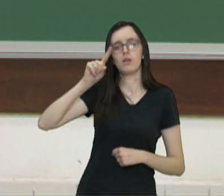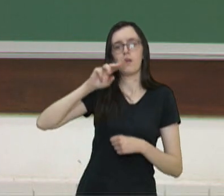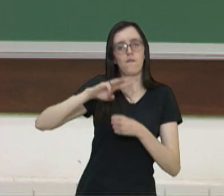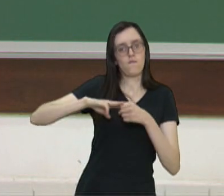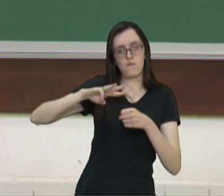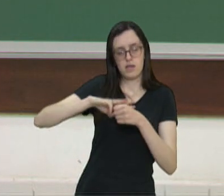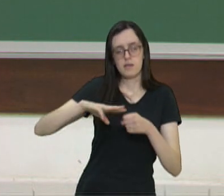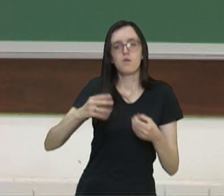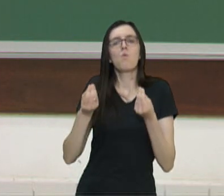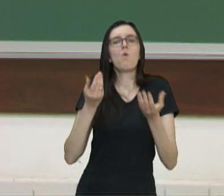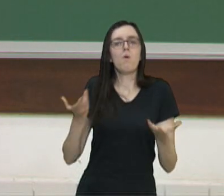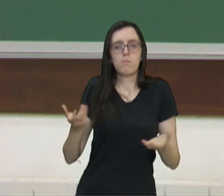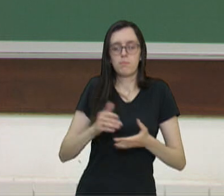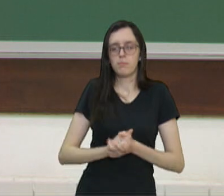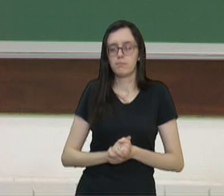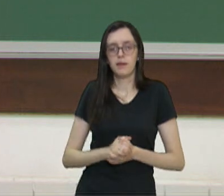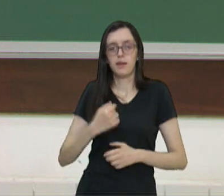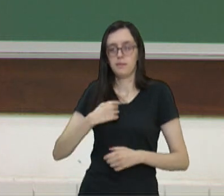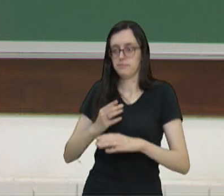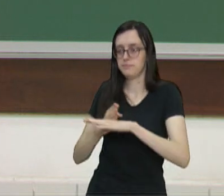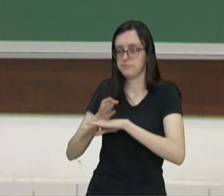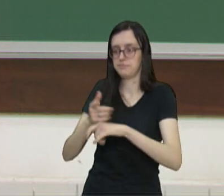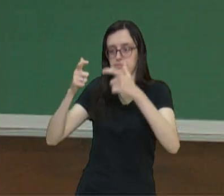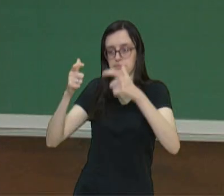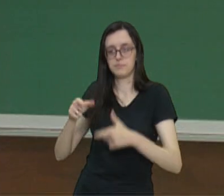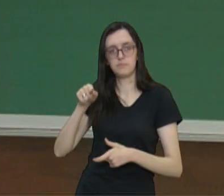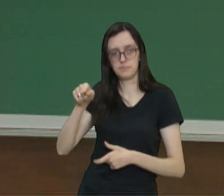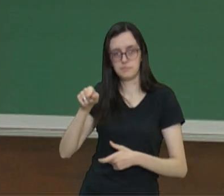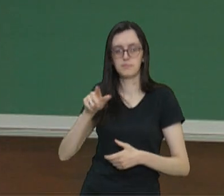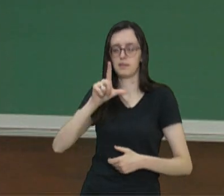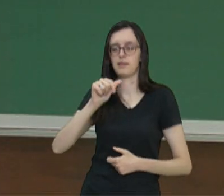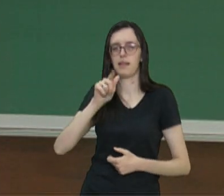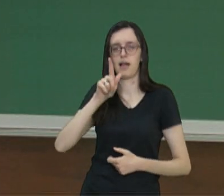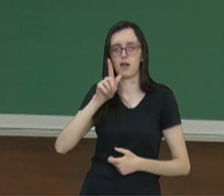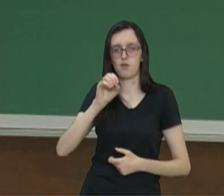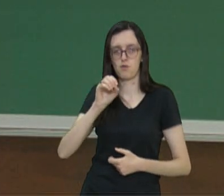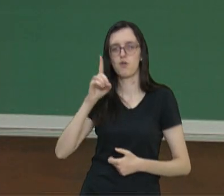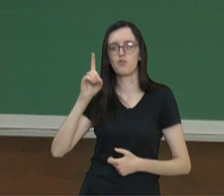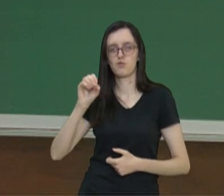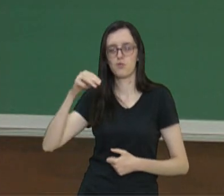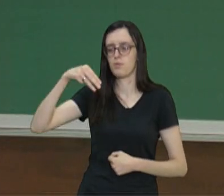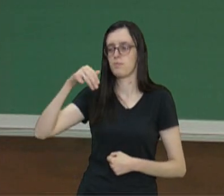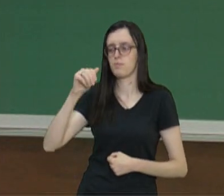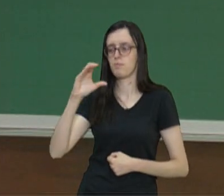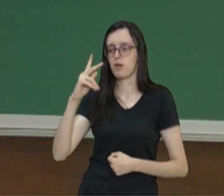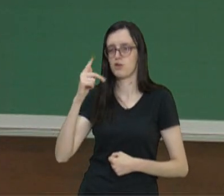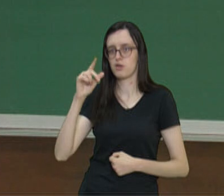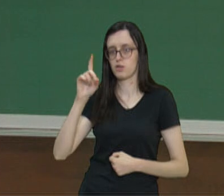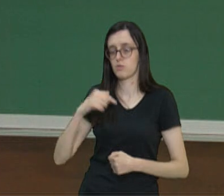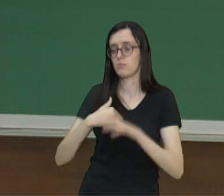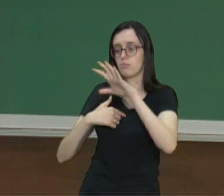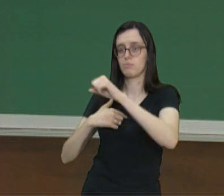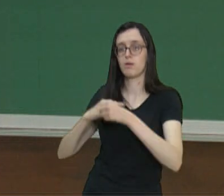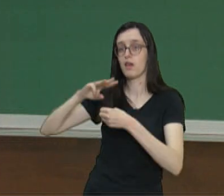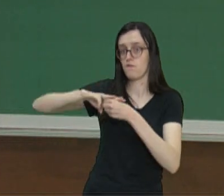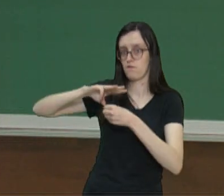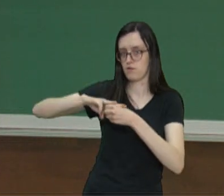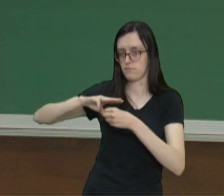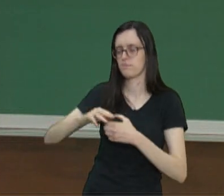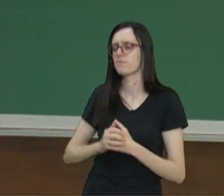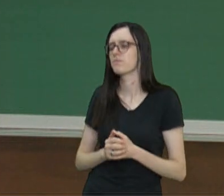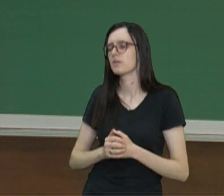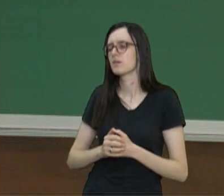que pegar lá, eu tenho que ir até a estação do Largo do Machado e lá eu pego uma van. Para comprar o ticket,